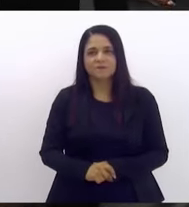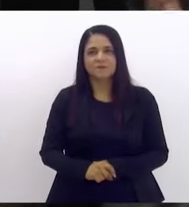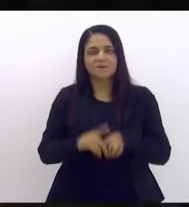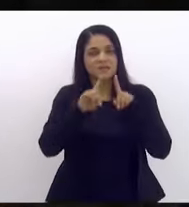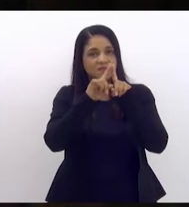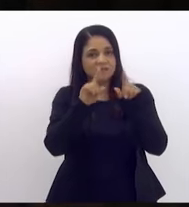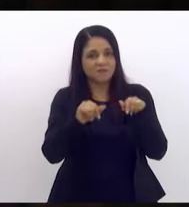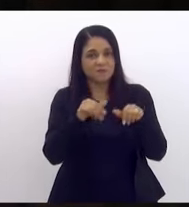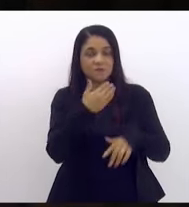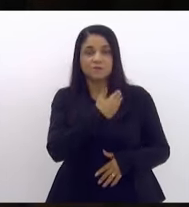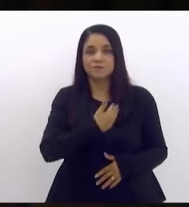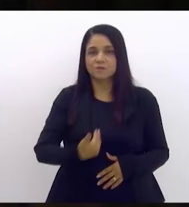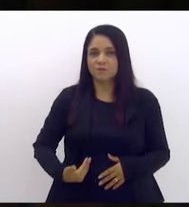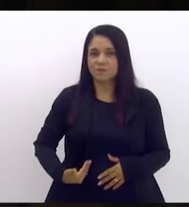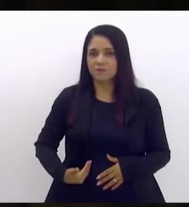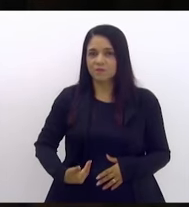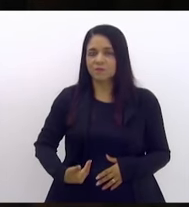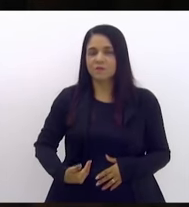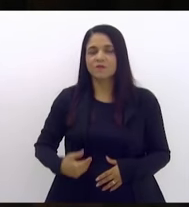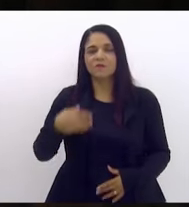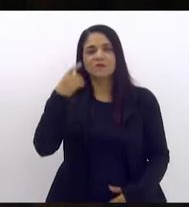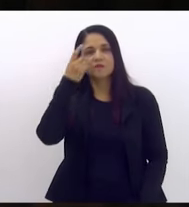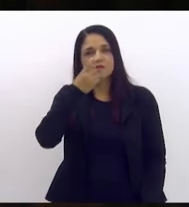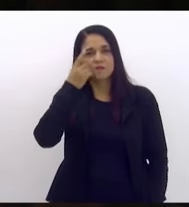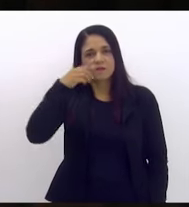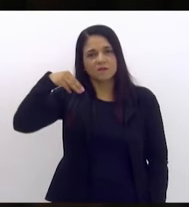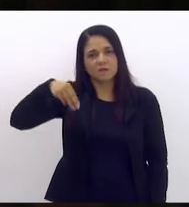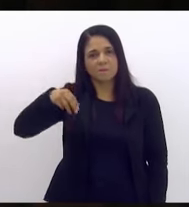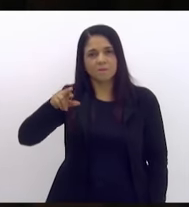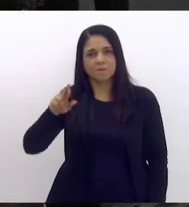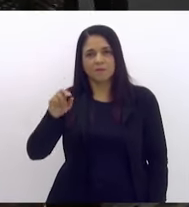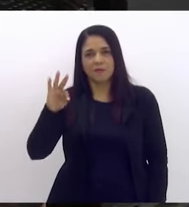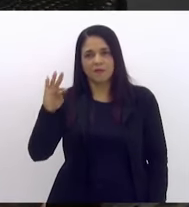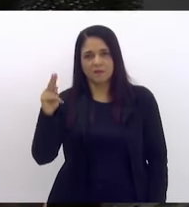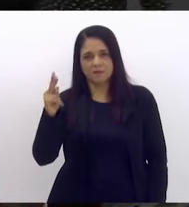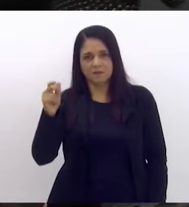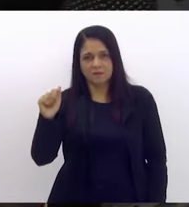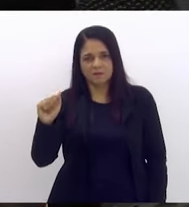Servidores públicos. Nossa nobre deputada Marta Rocha.